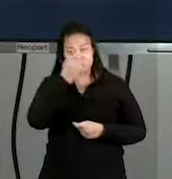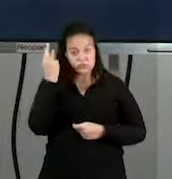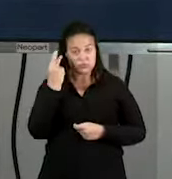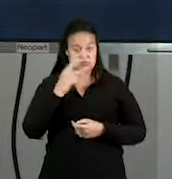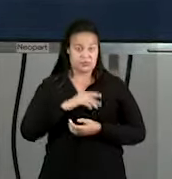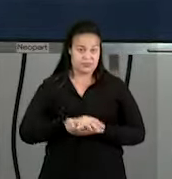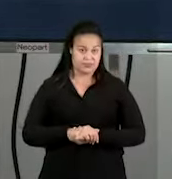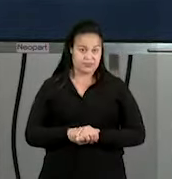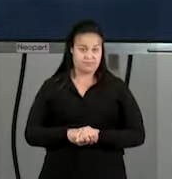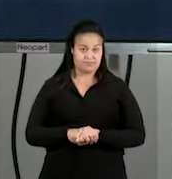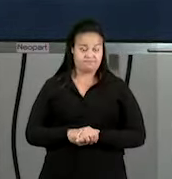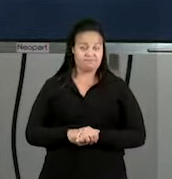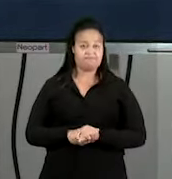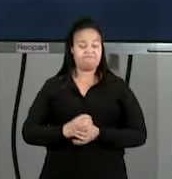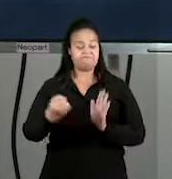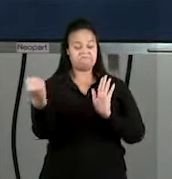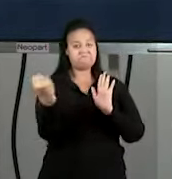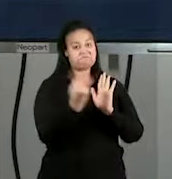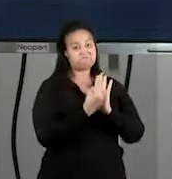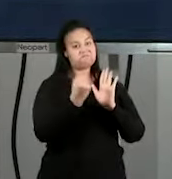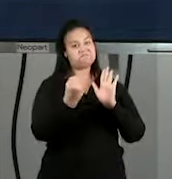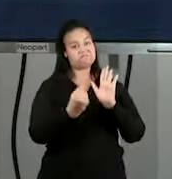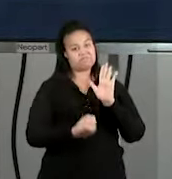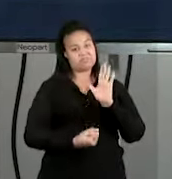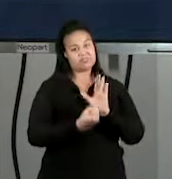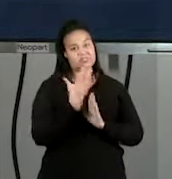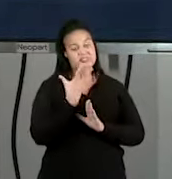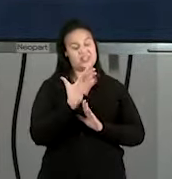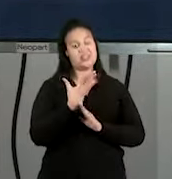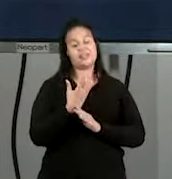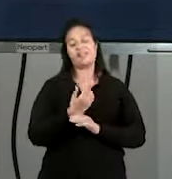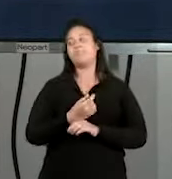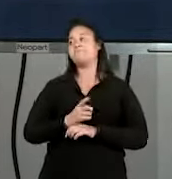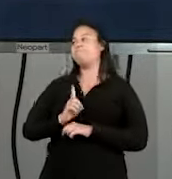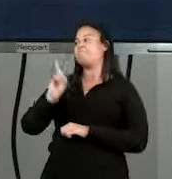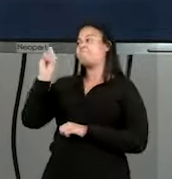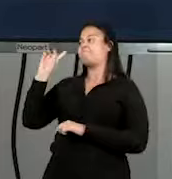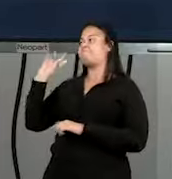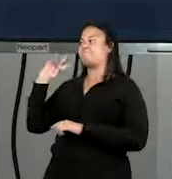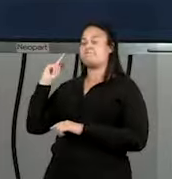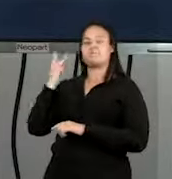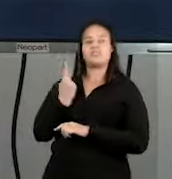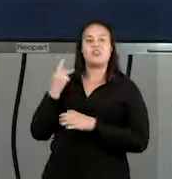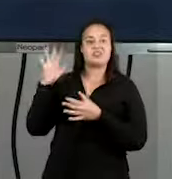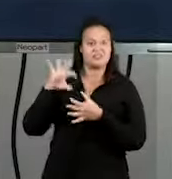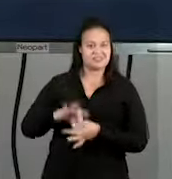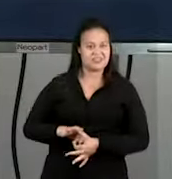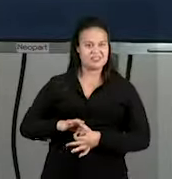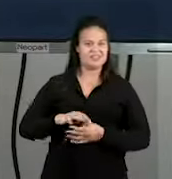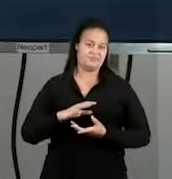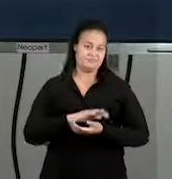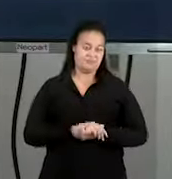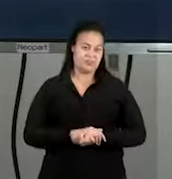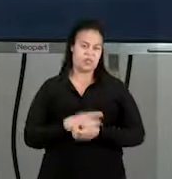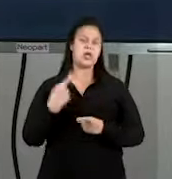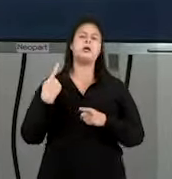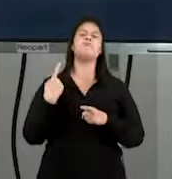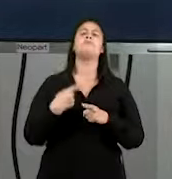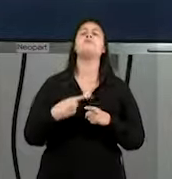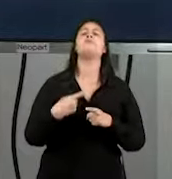uma declaração criada nesse fim. Por que os direitos humanos são